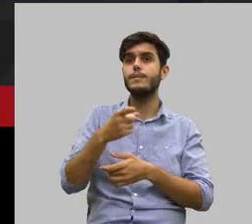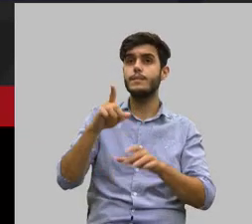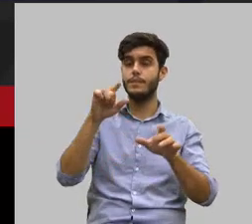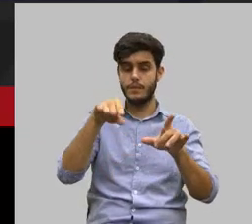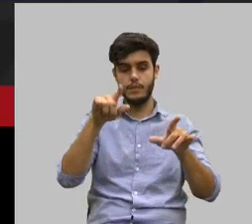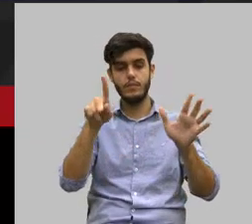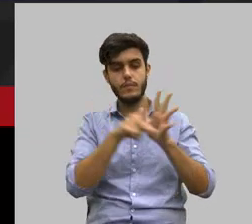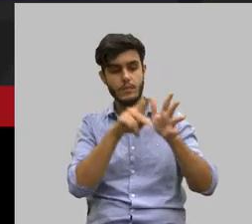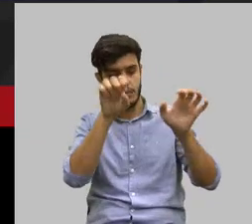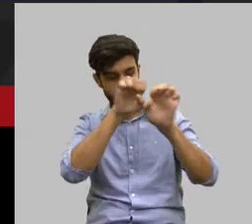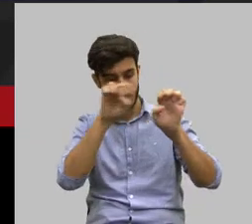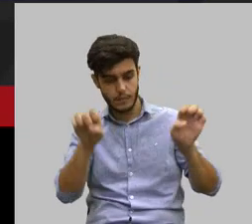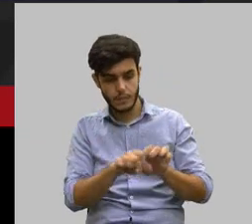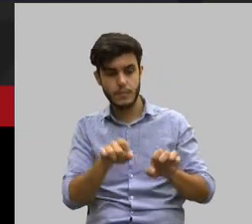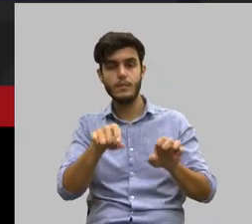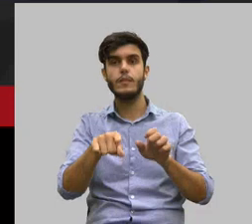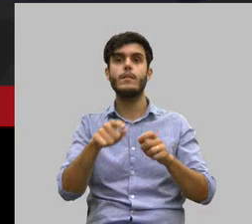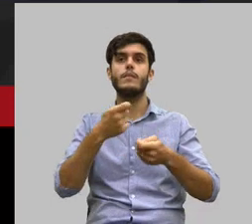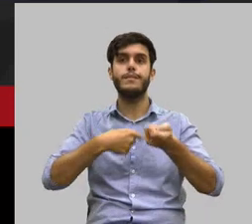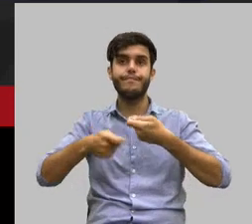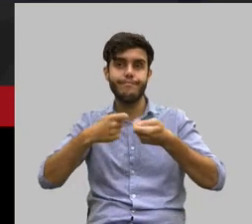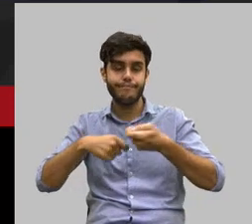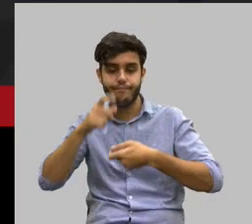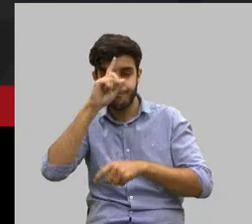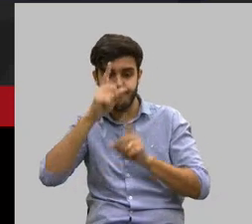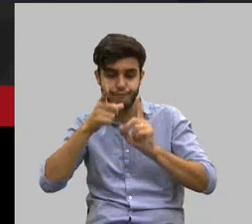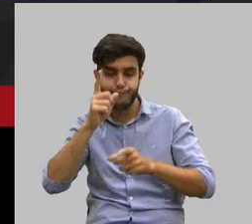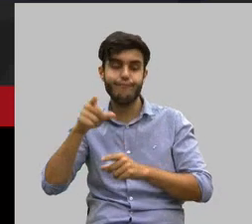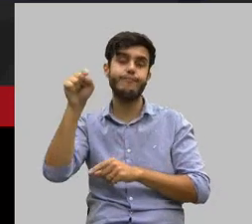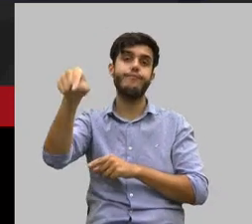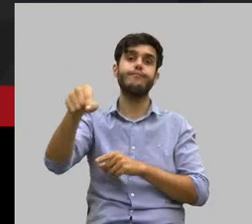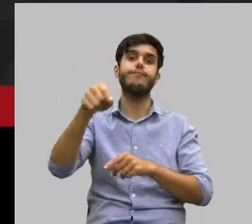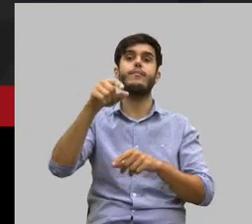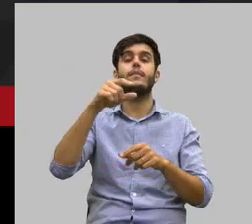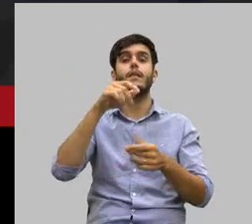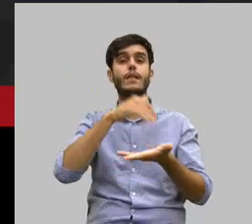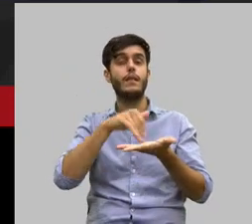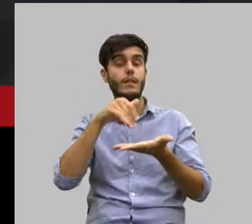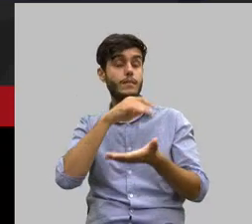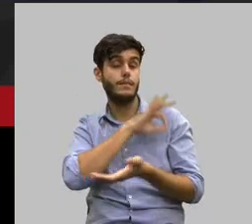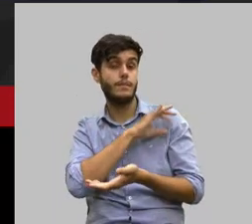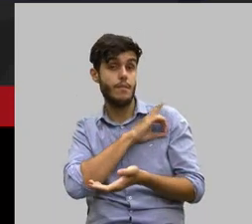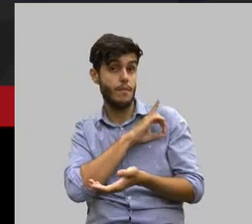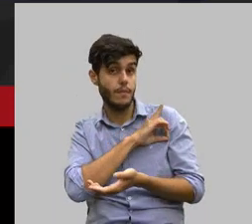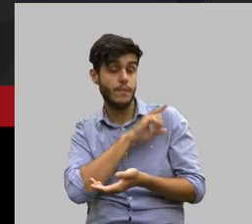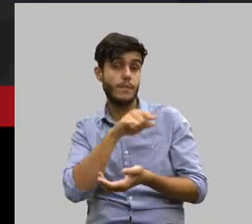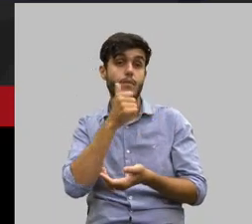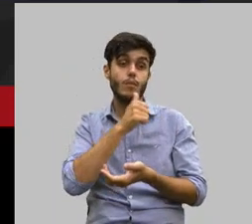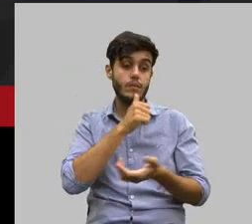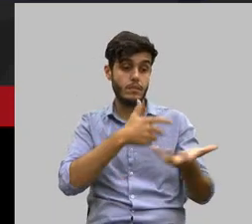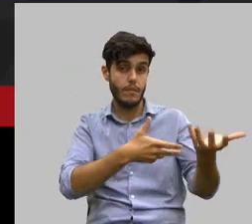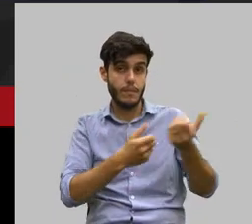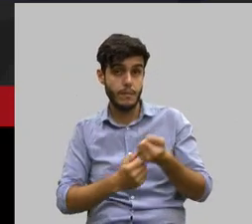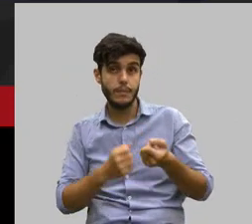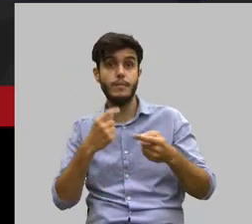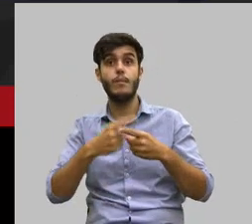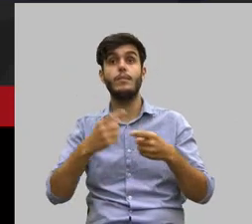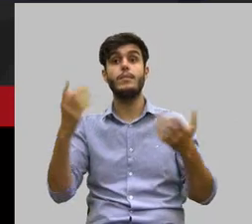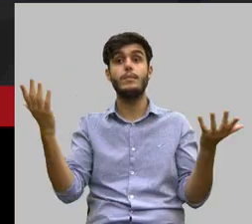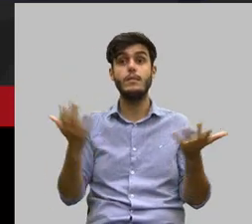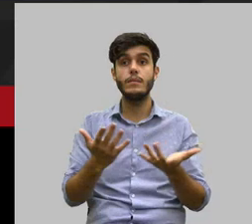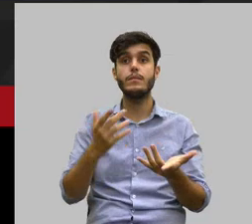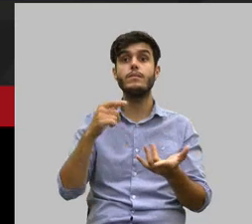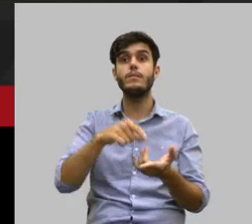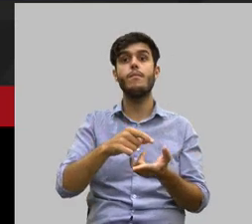diretoria Estadual de gestão da as delegacias de Atendimento à Mulher porque eh a atual gestão da Polícia Civil de forma